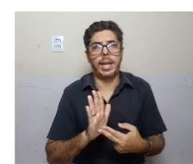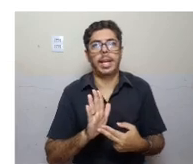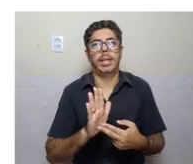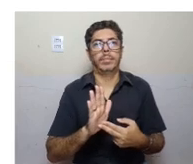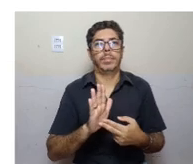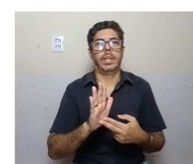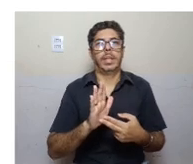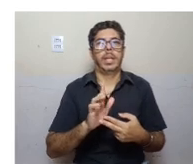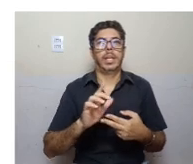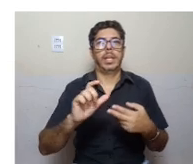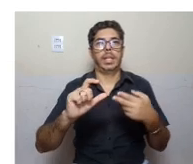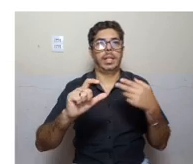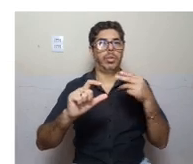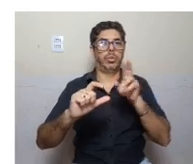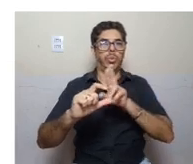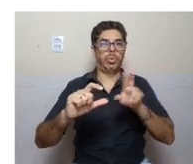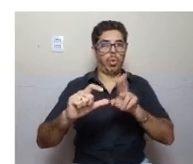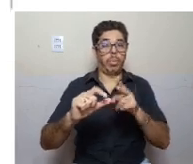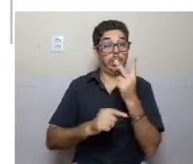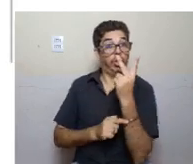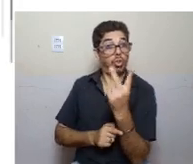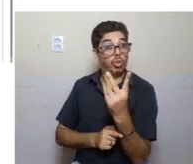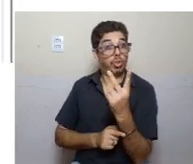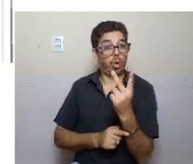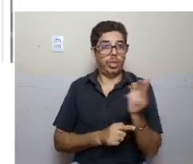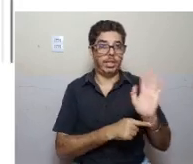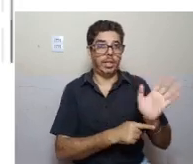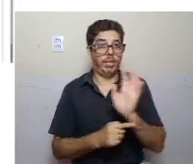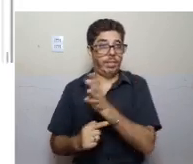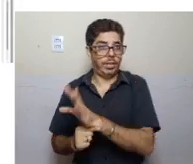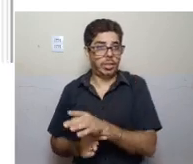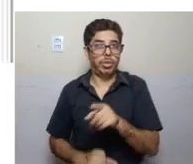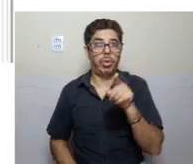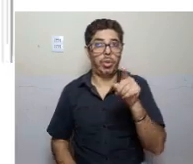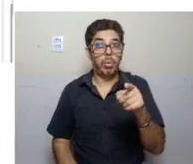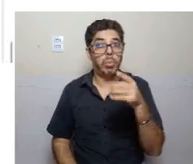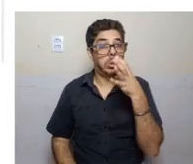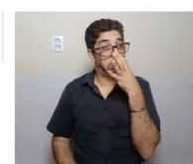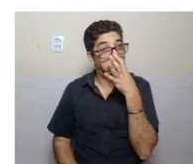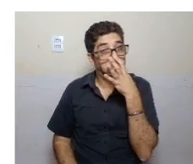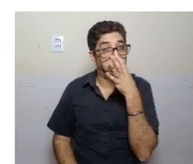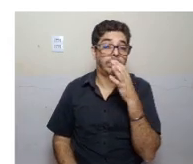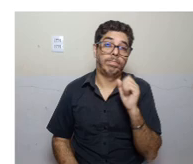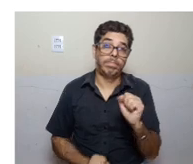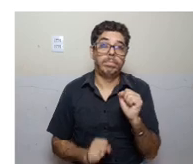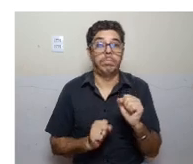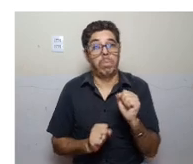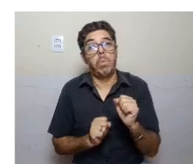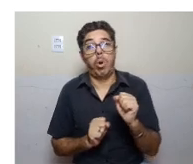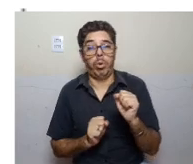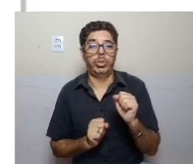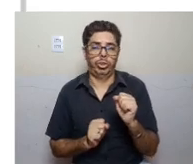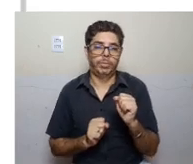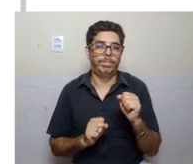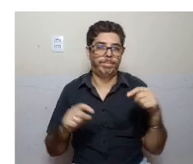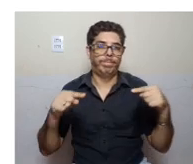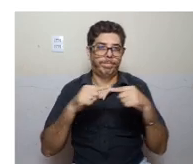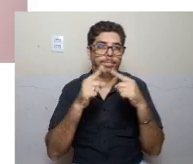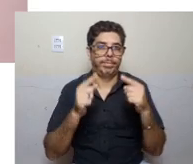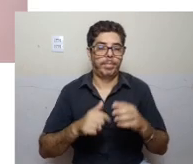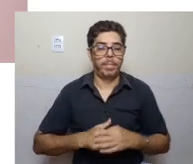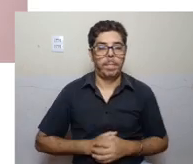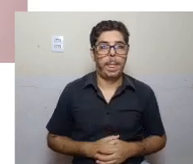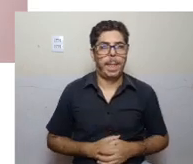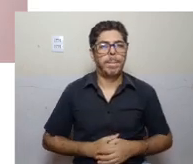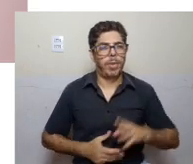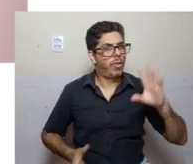direita. Isso já foi feito em detalhes nesses dois vídeos aqui. Se for preciso, volte lá, aprenda antes de seguir daqui para frente.